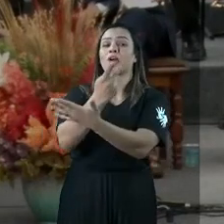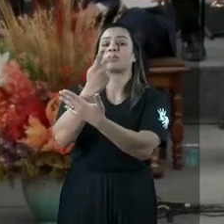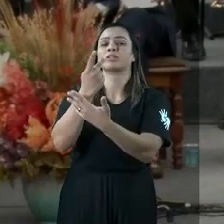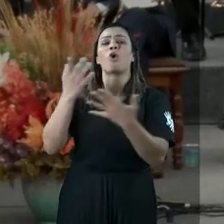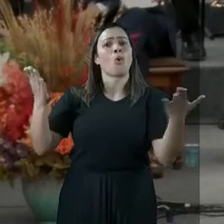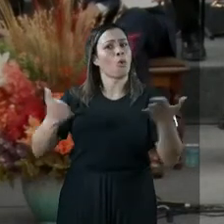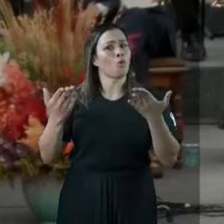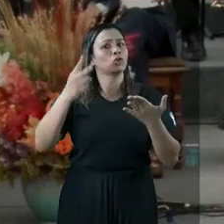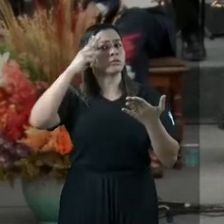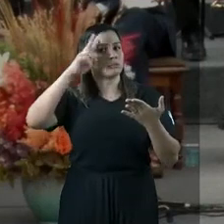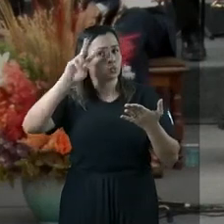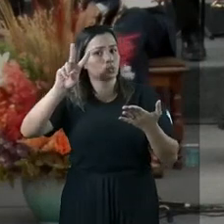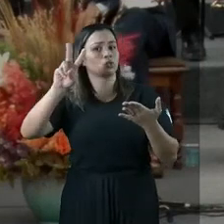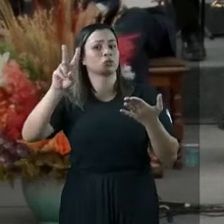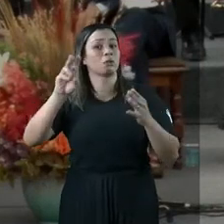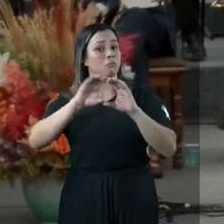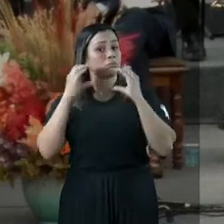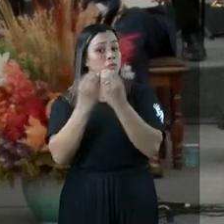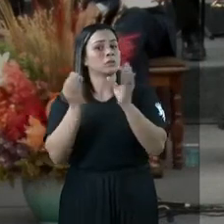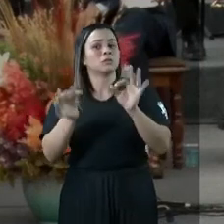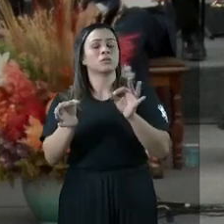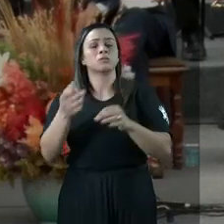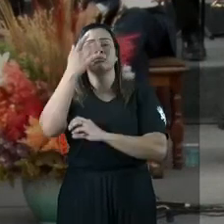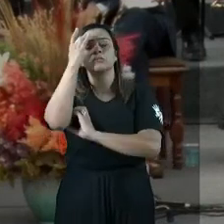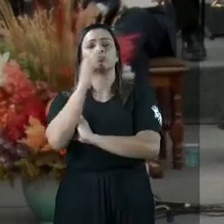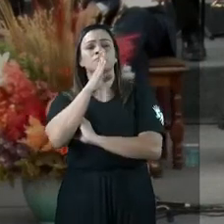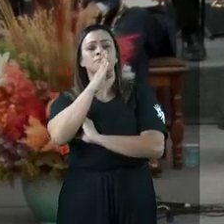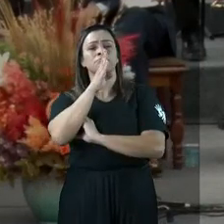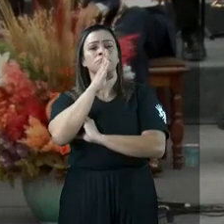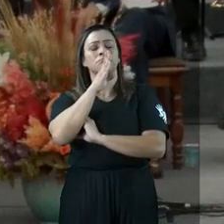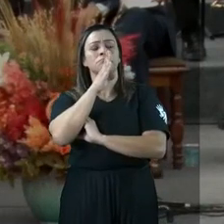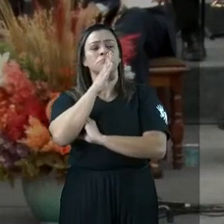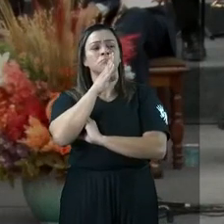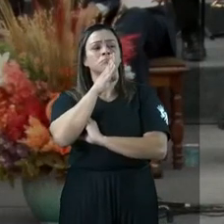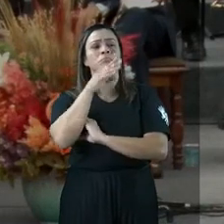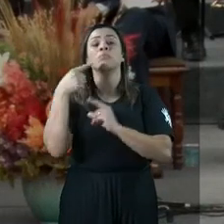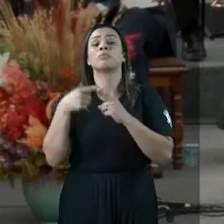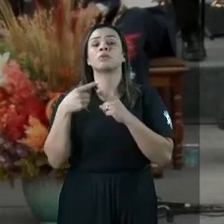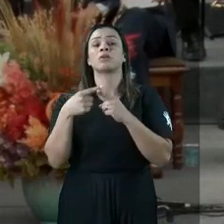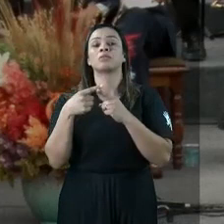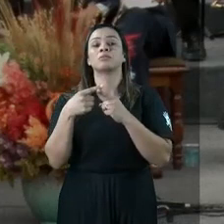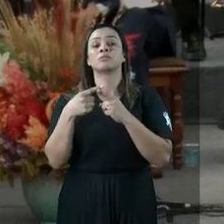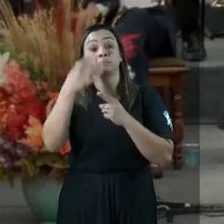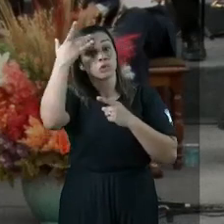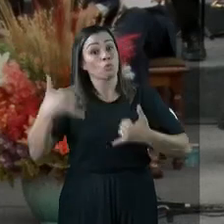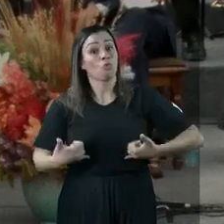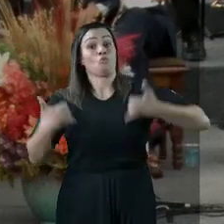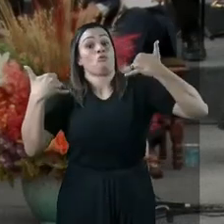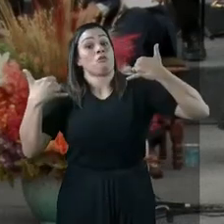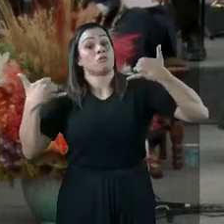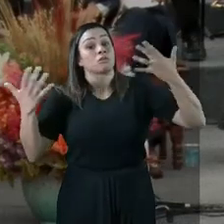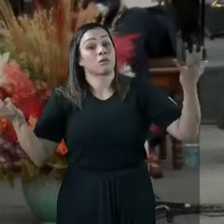não adorou com alegria, ainda está travado na adoração. É porque veio com veste real, não uma Bemp que